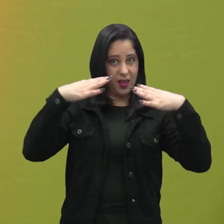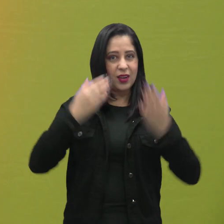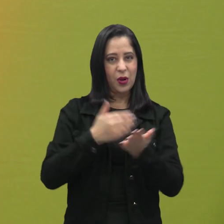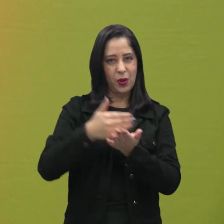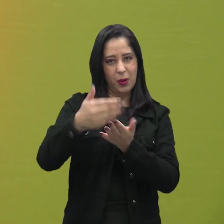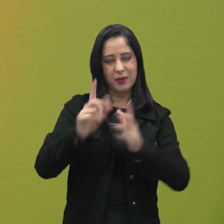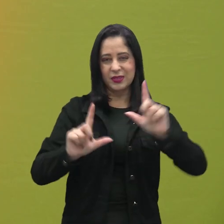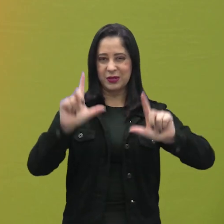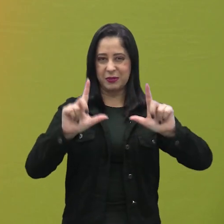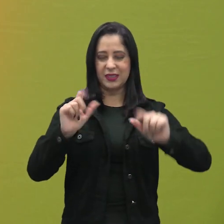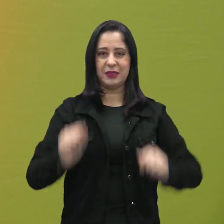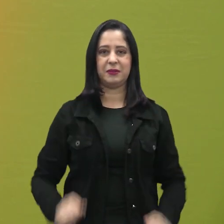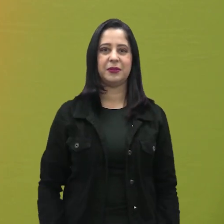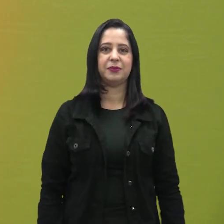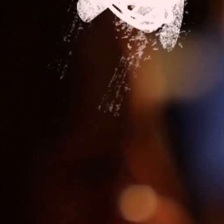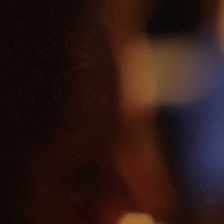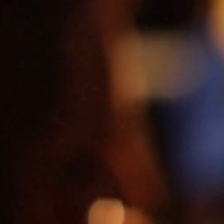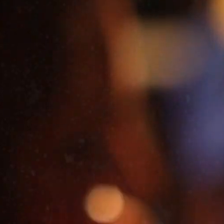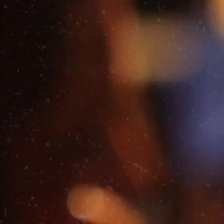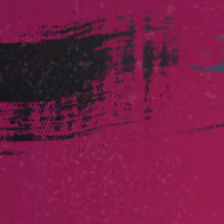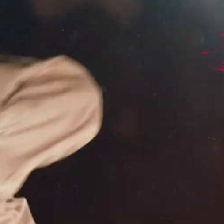Conexão Cultura tá só começando.